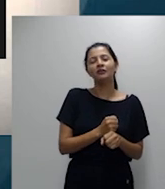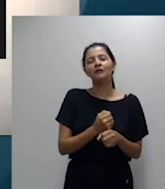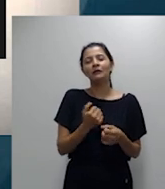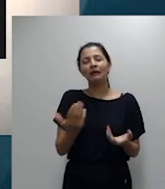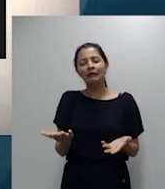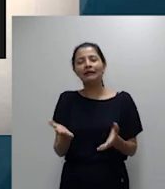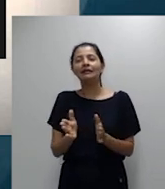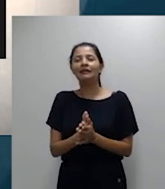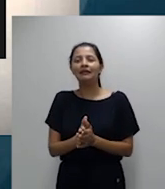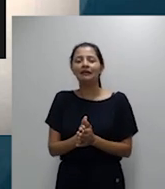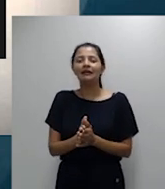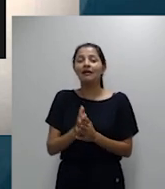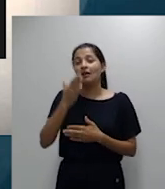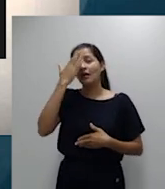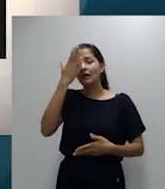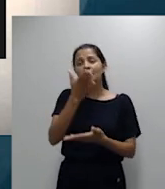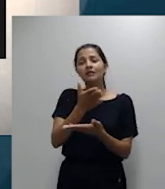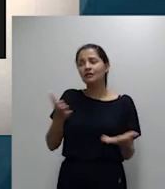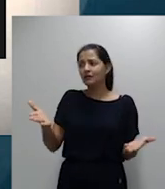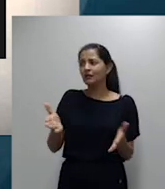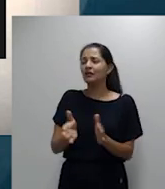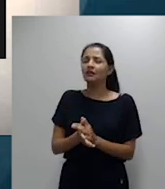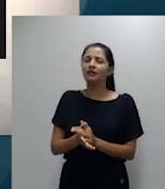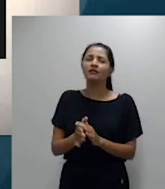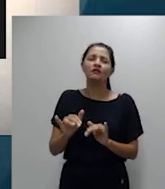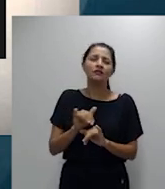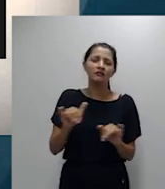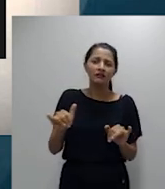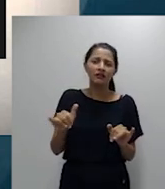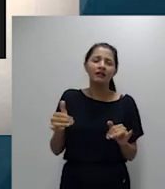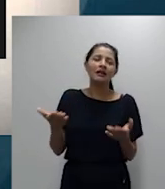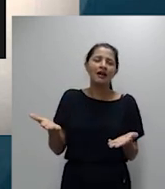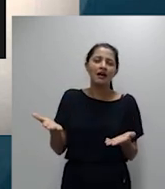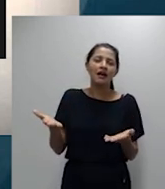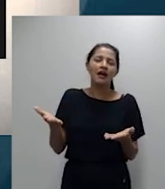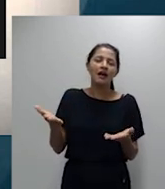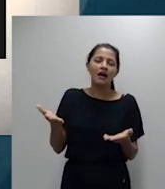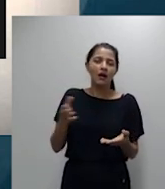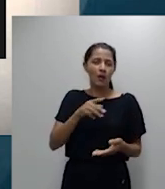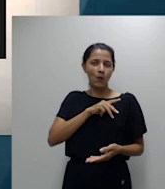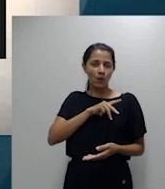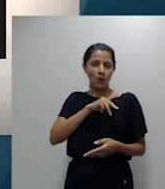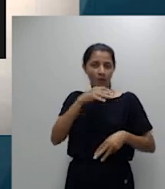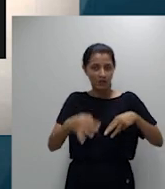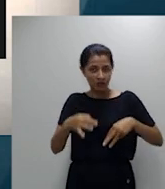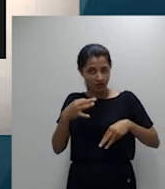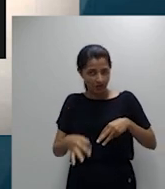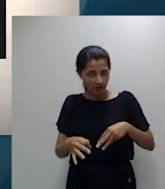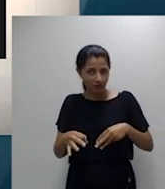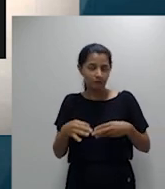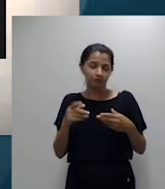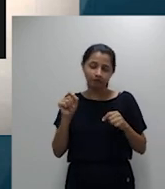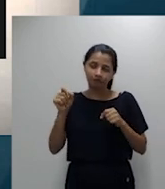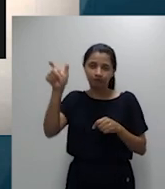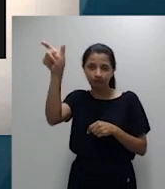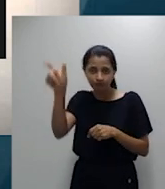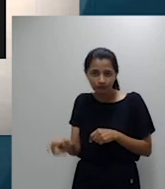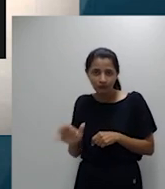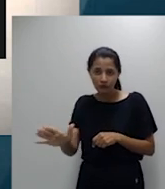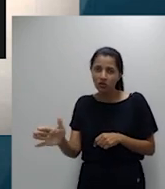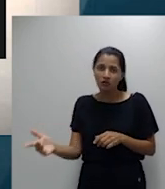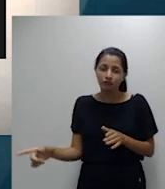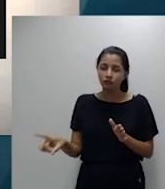na agradecer a todos a dizer o meu Deus tô namorando erraste nossa silêncio já chegou